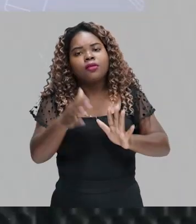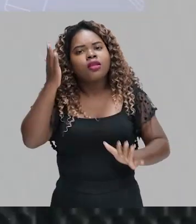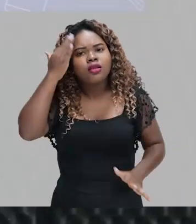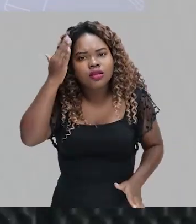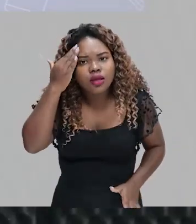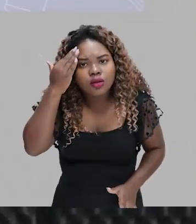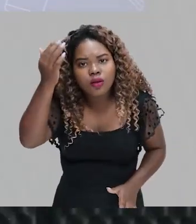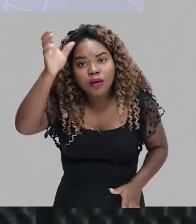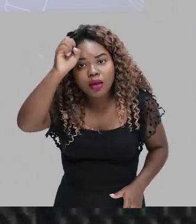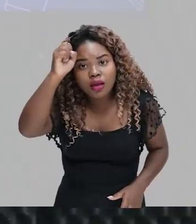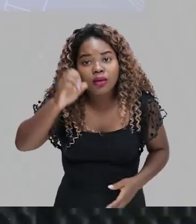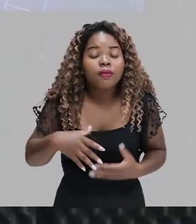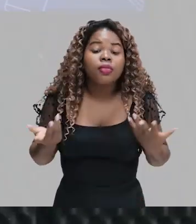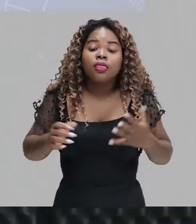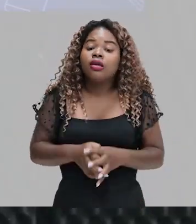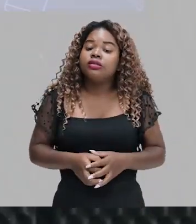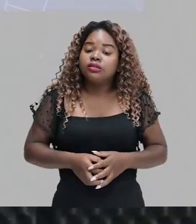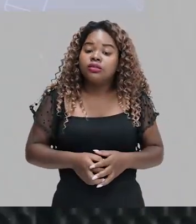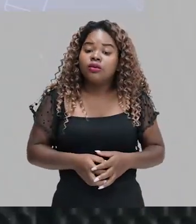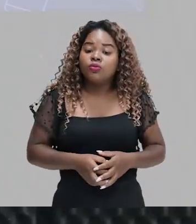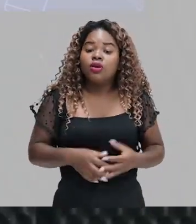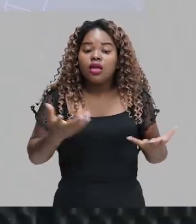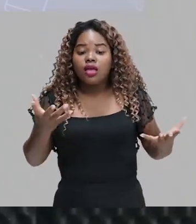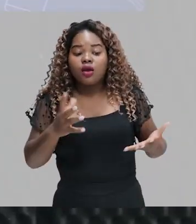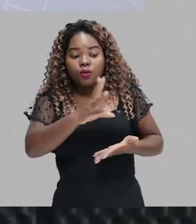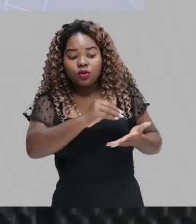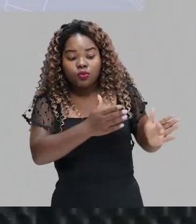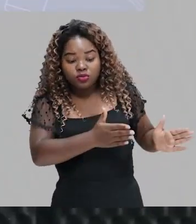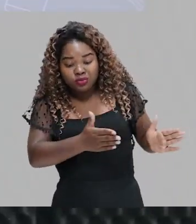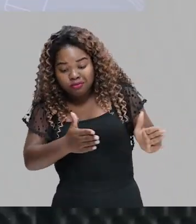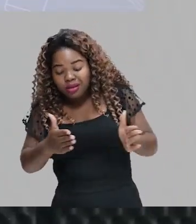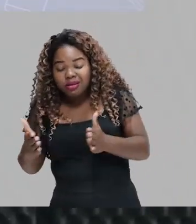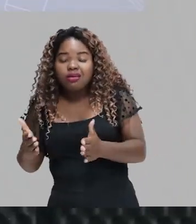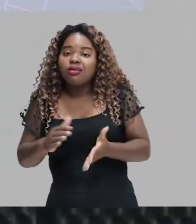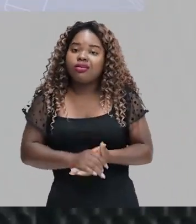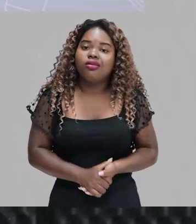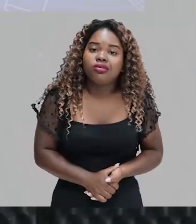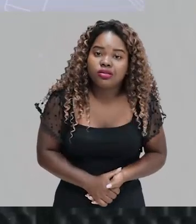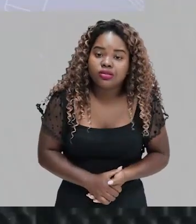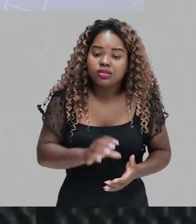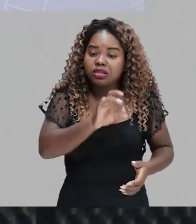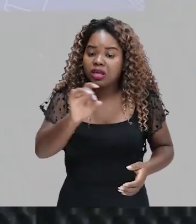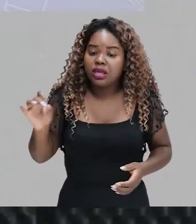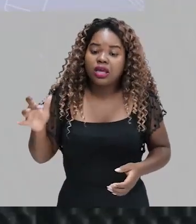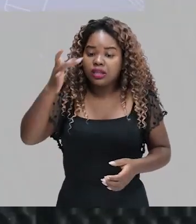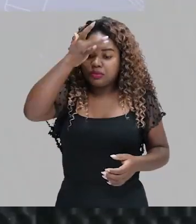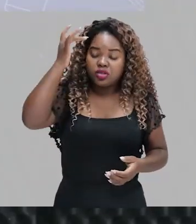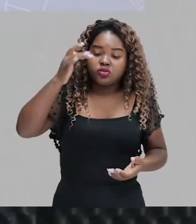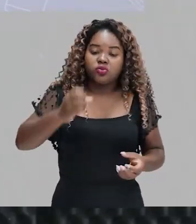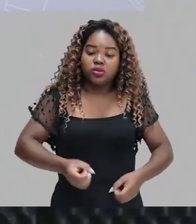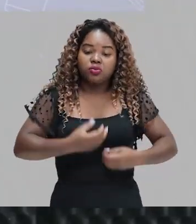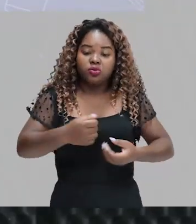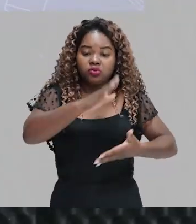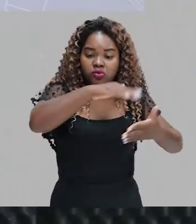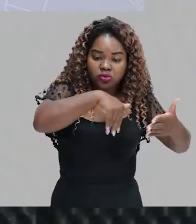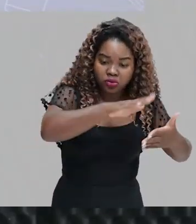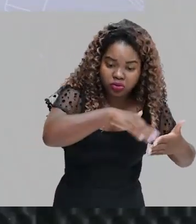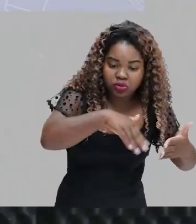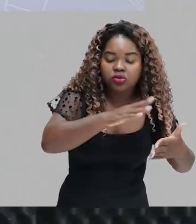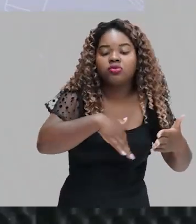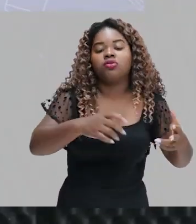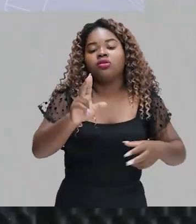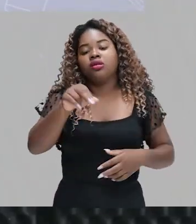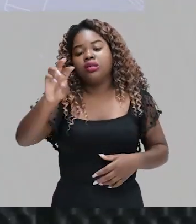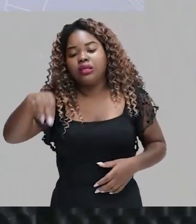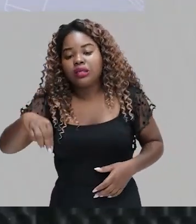eu estou falando? Ela é um reflexo do período, não dá para você fugir com isso. E cada artista, quem desenha sabe o que eu estou falando, e quem observa o